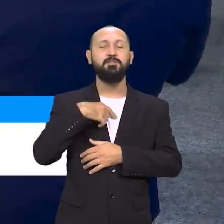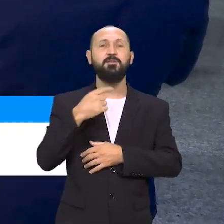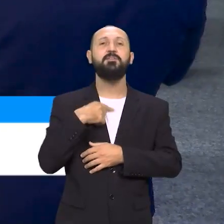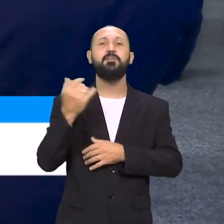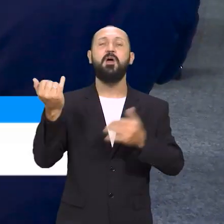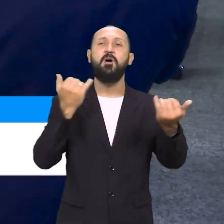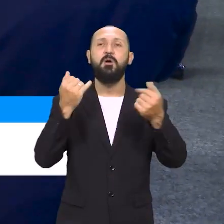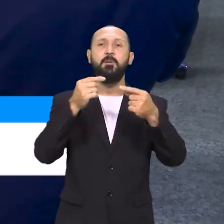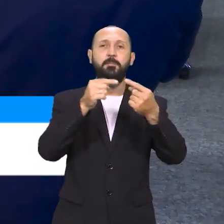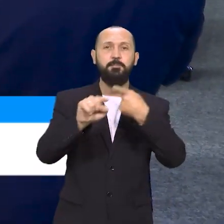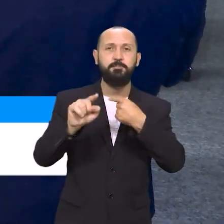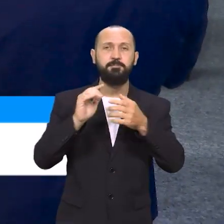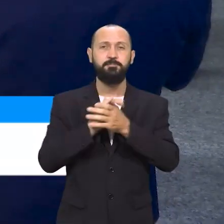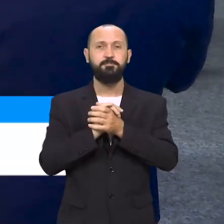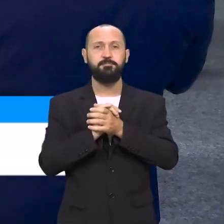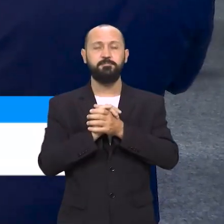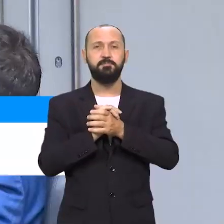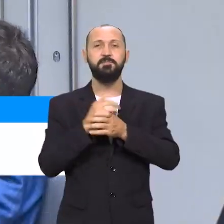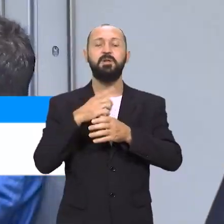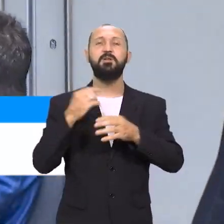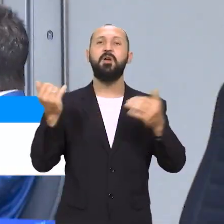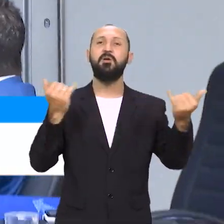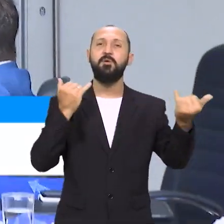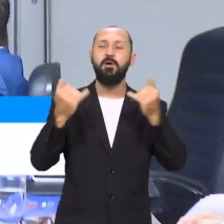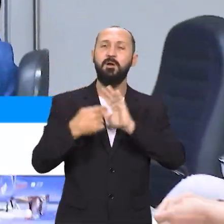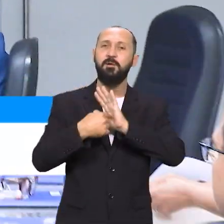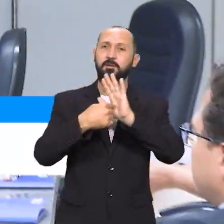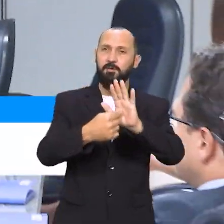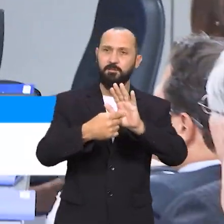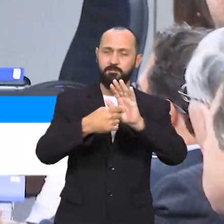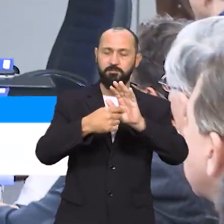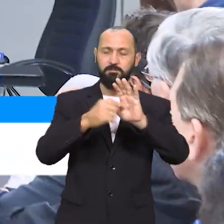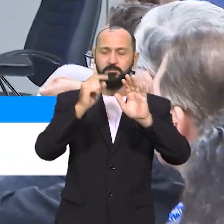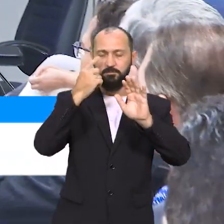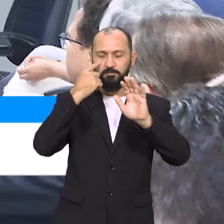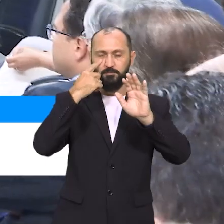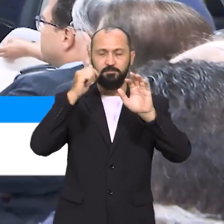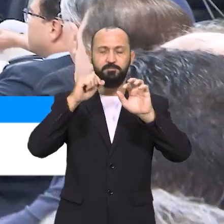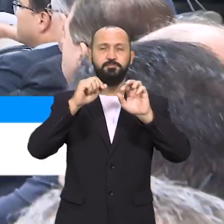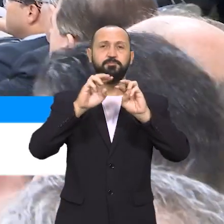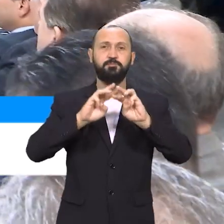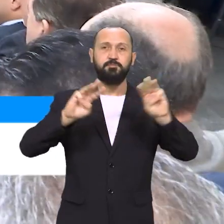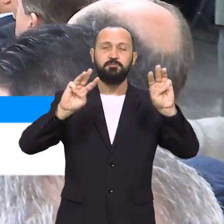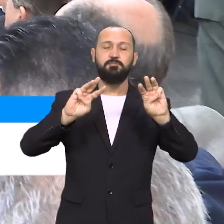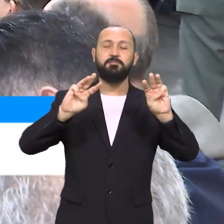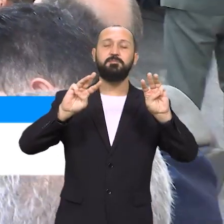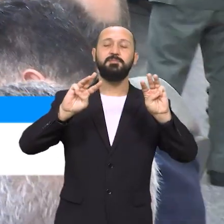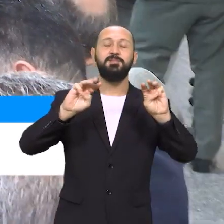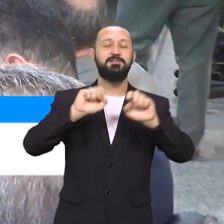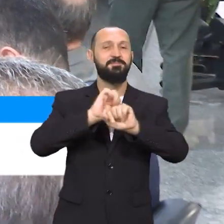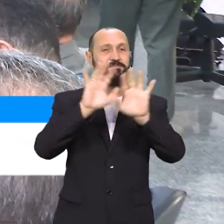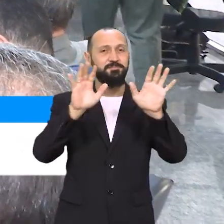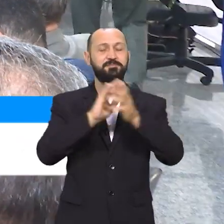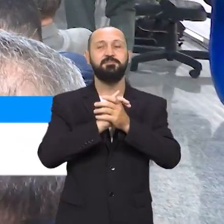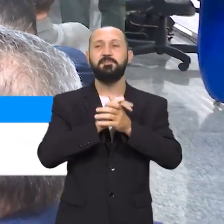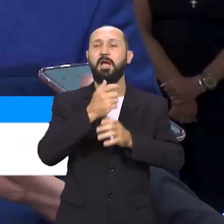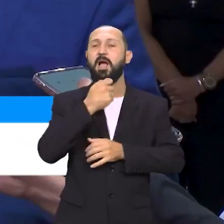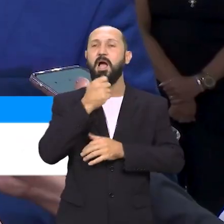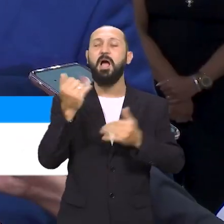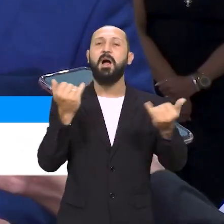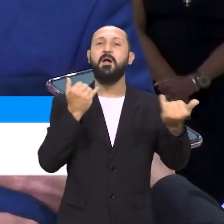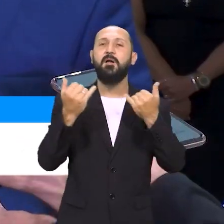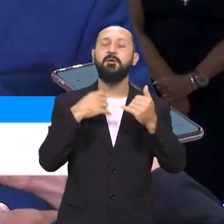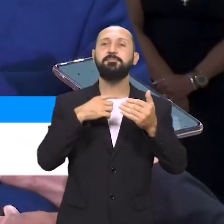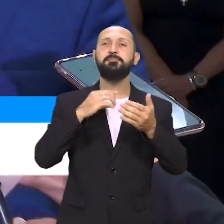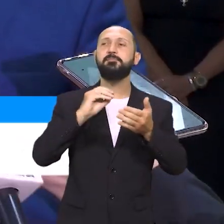falou que houve um desencontro de informações sobre dados apresentados no portal de transparência da CACEMES. Saiu